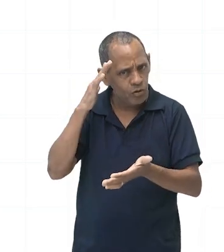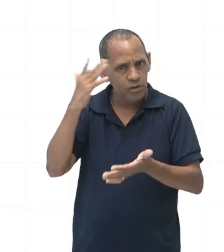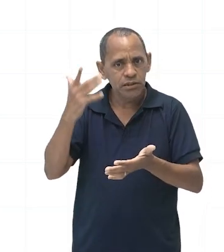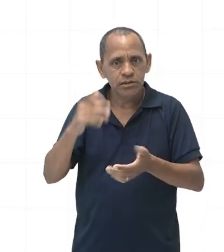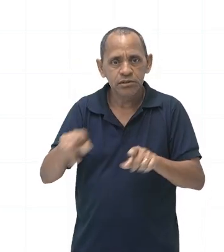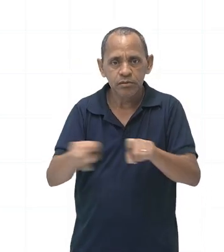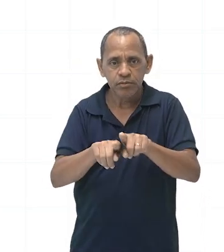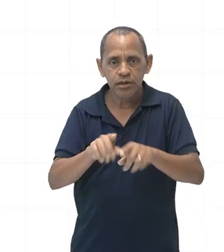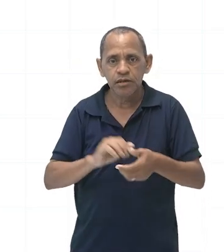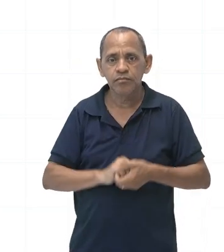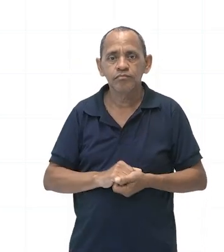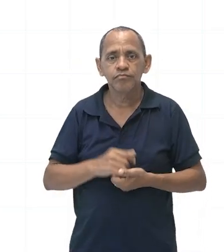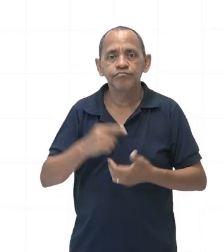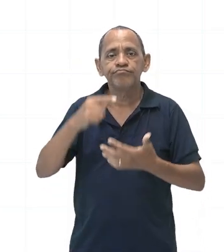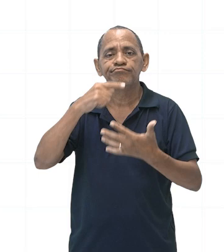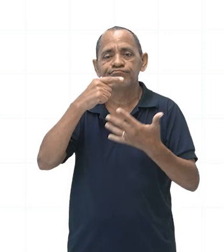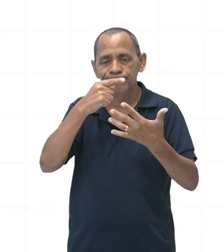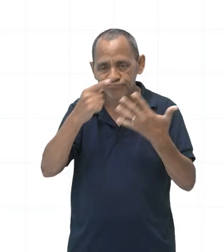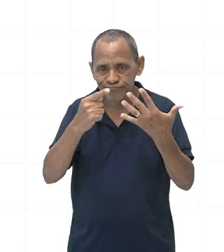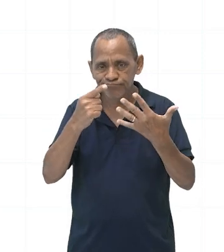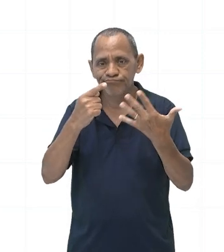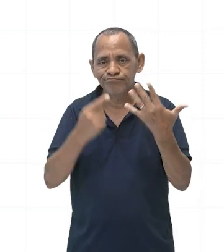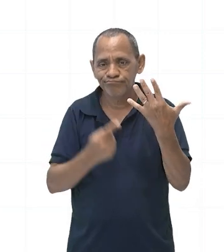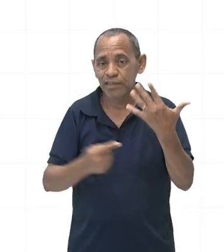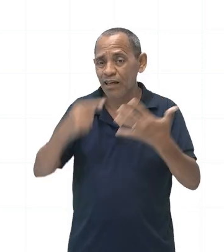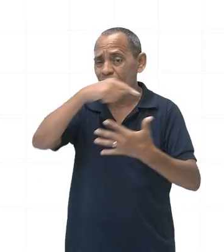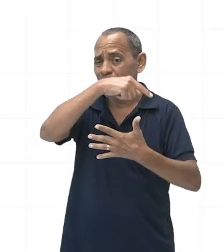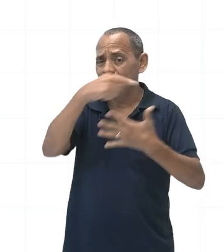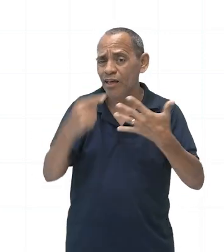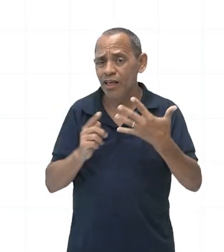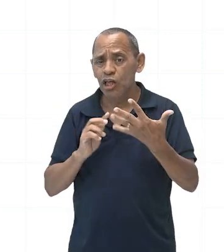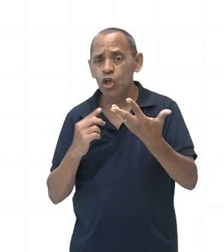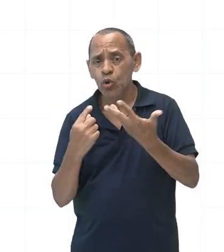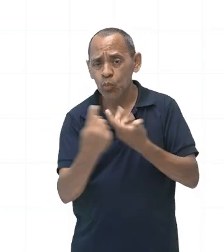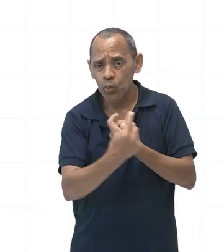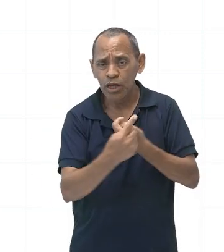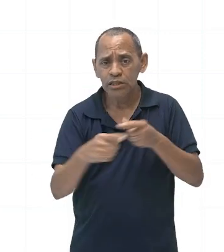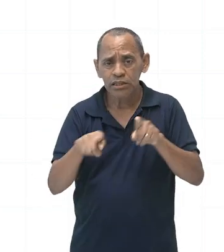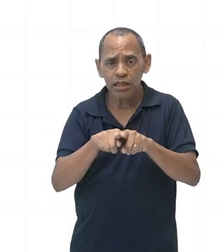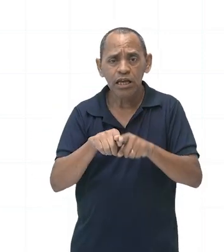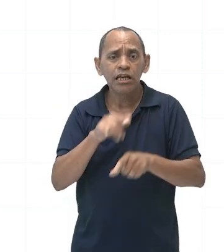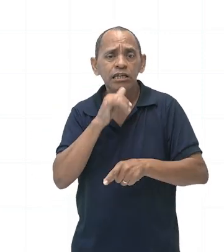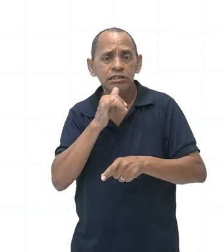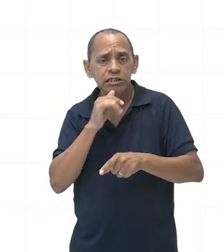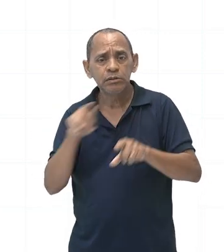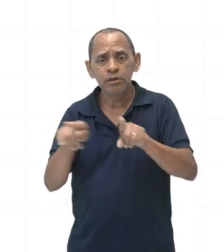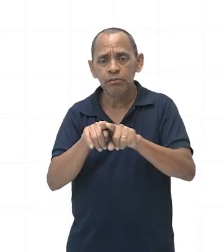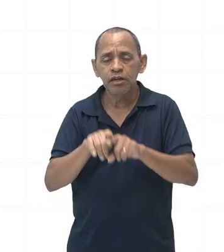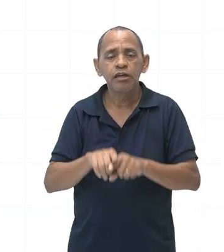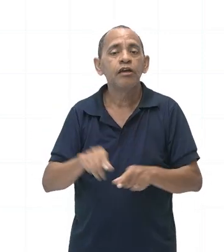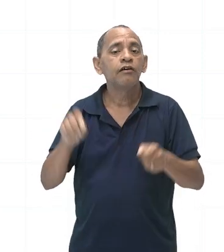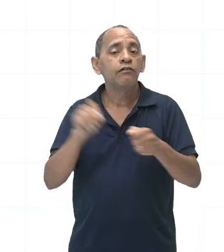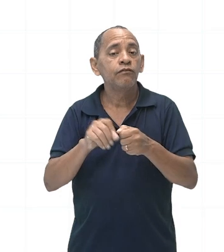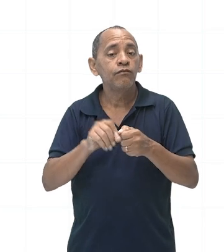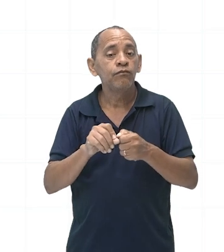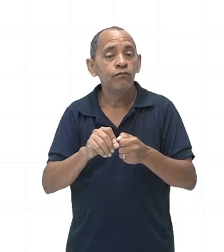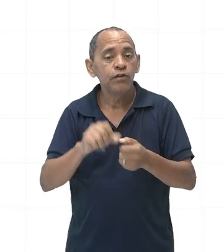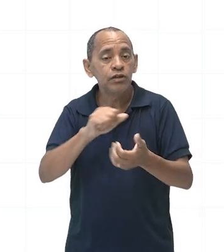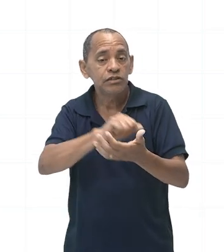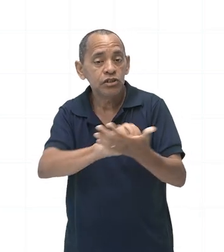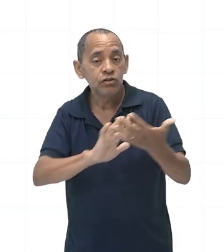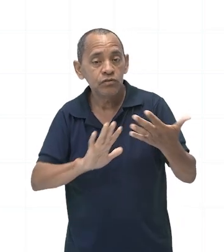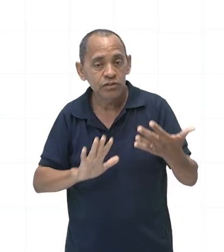segundo, como, consoante, de acordo com, lá no meu exemplo, fiz os exercícios conforme